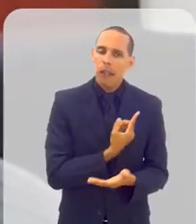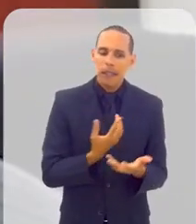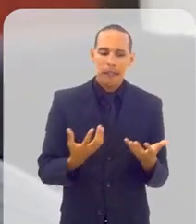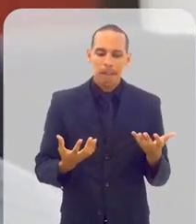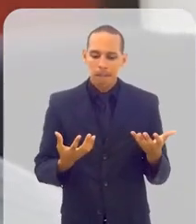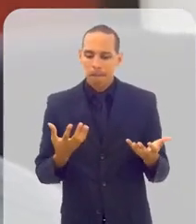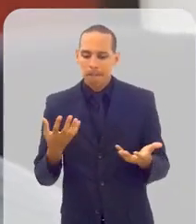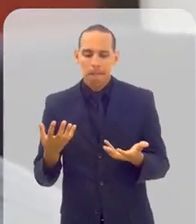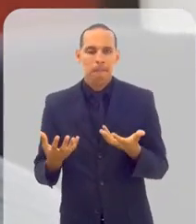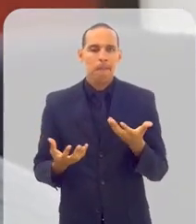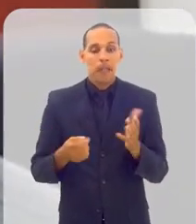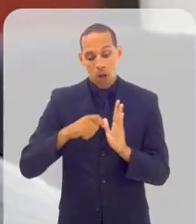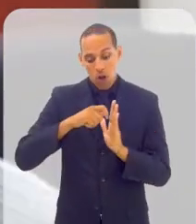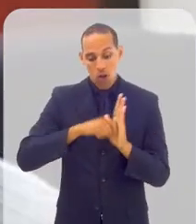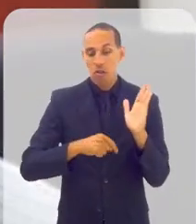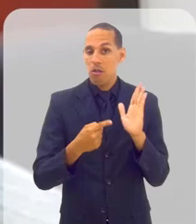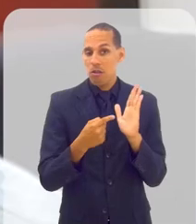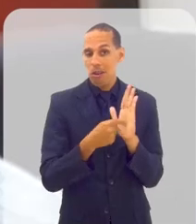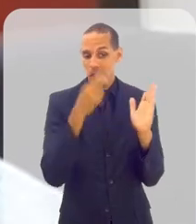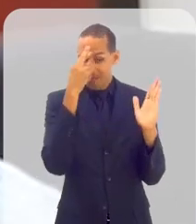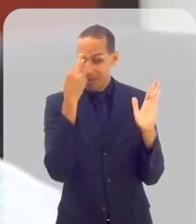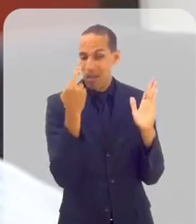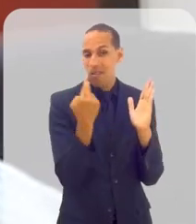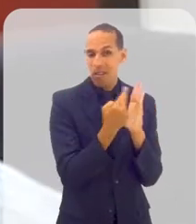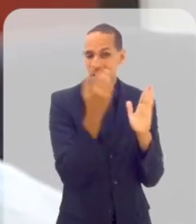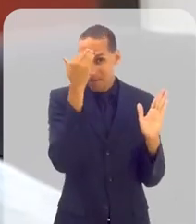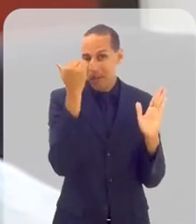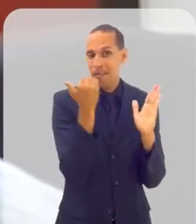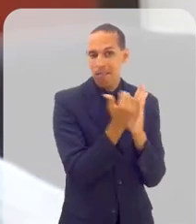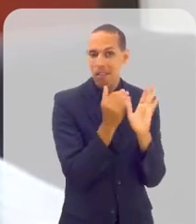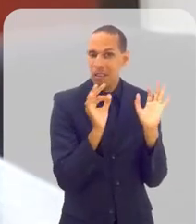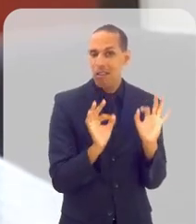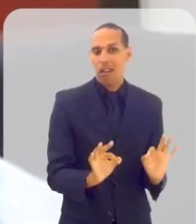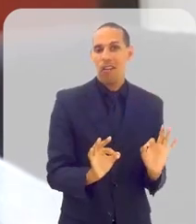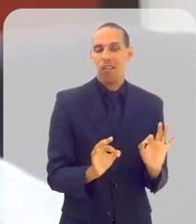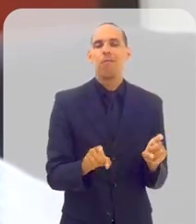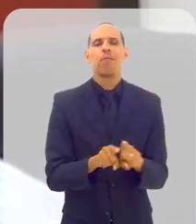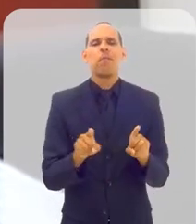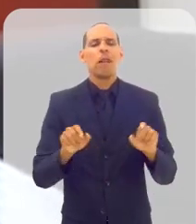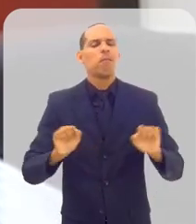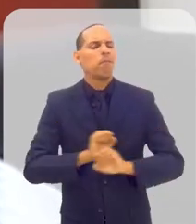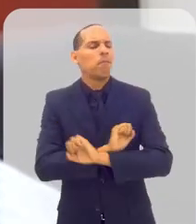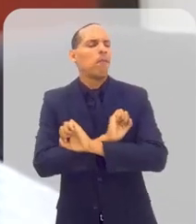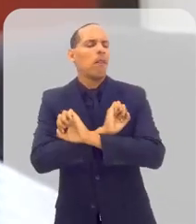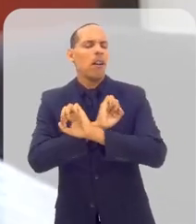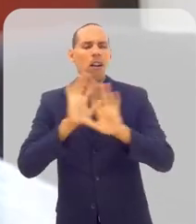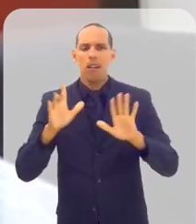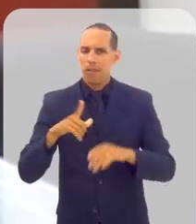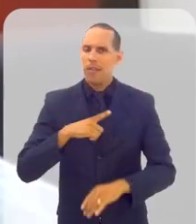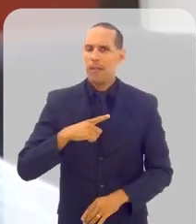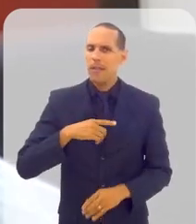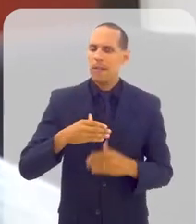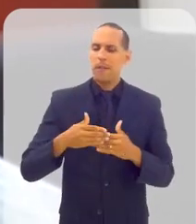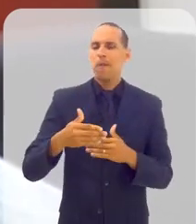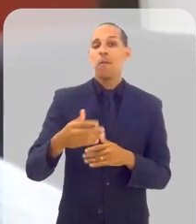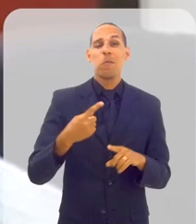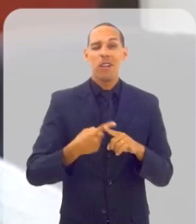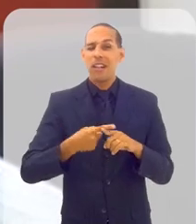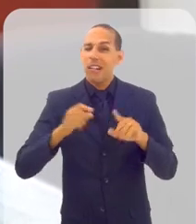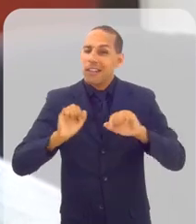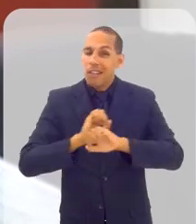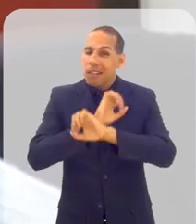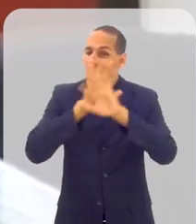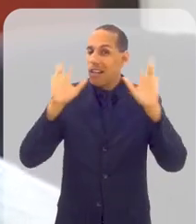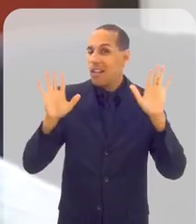gente tenha os contratos respeitados e que tenha muita transparência, porque eu acho que só